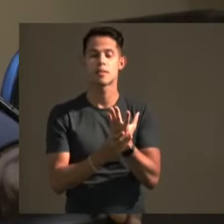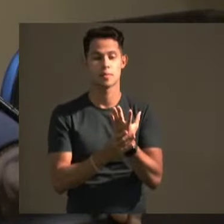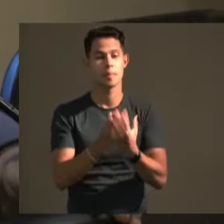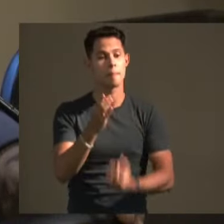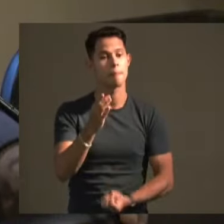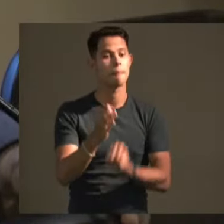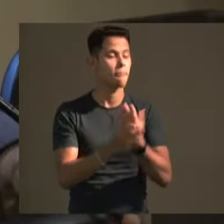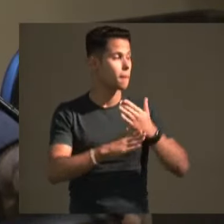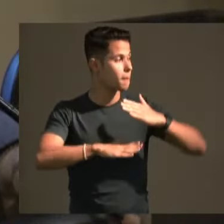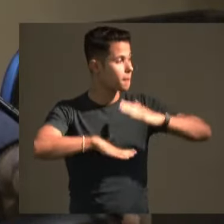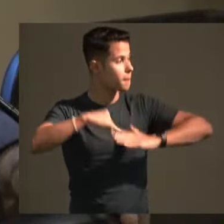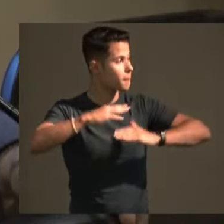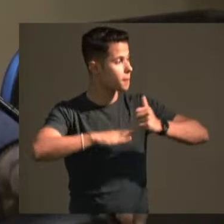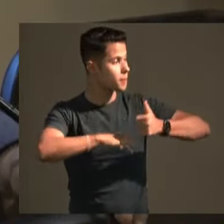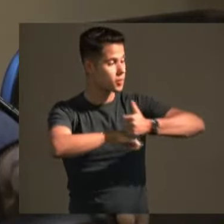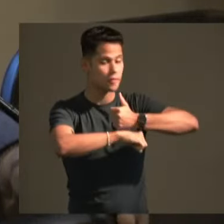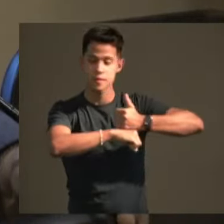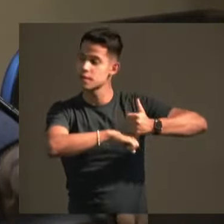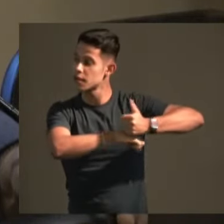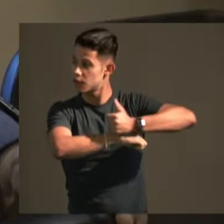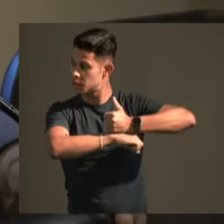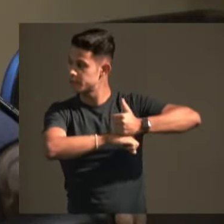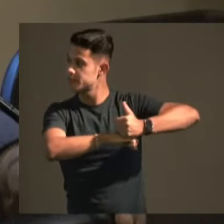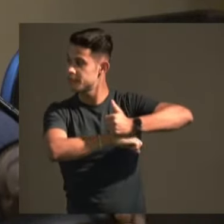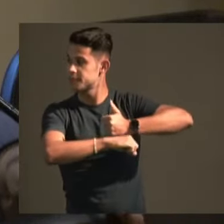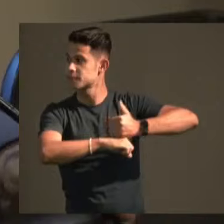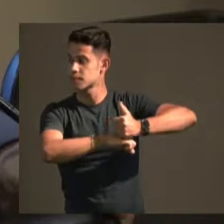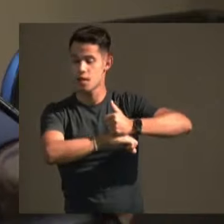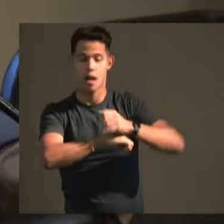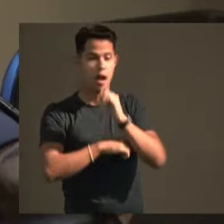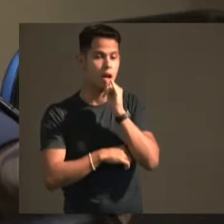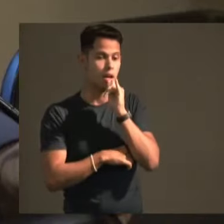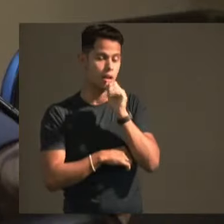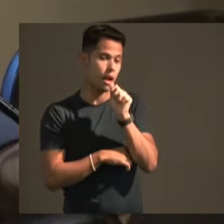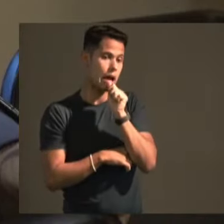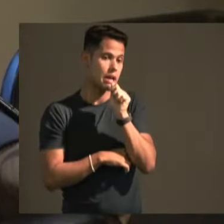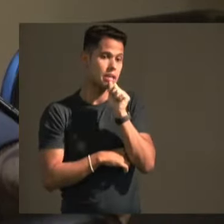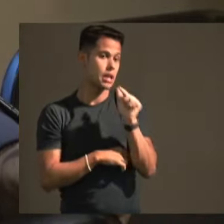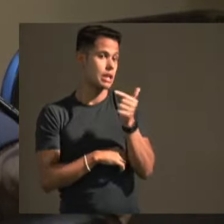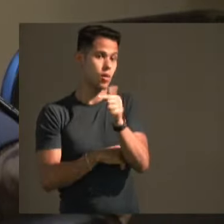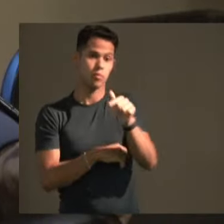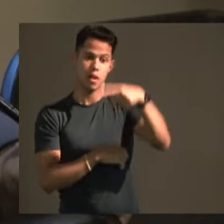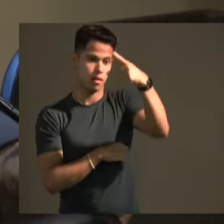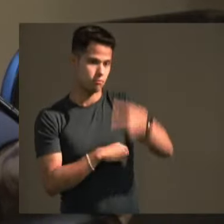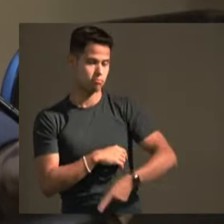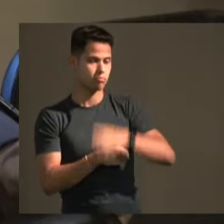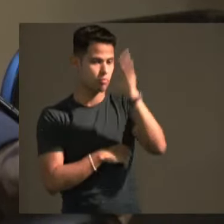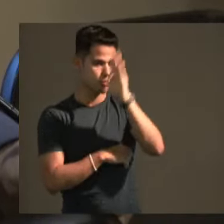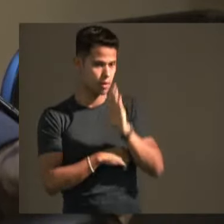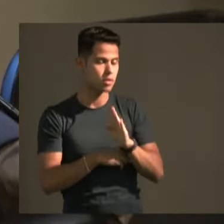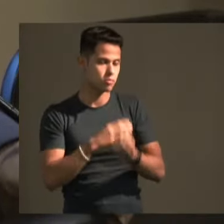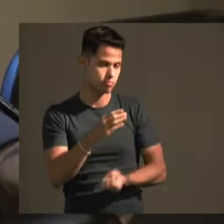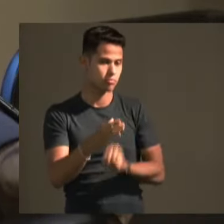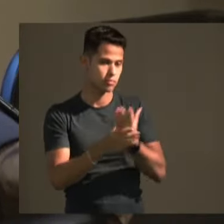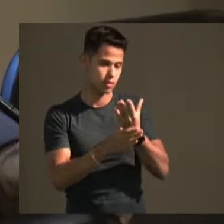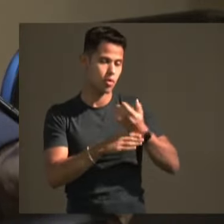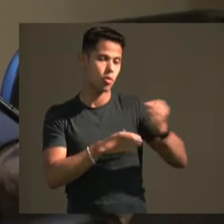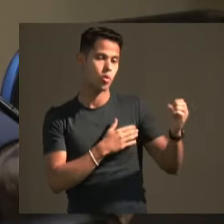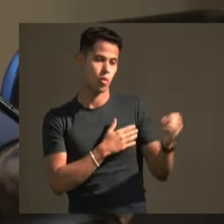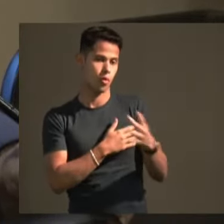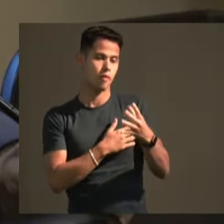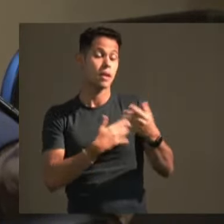uma profissão, digamos assim, ainda não existente no Brasil. E nós vamos precisar